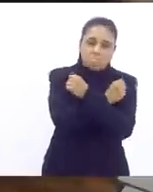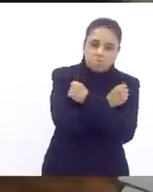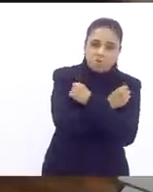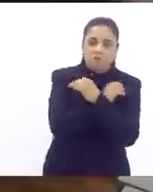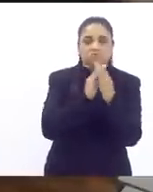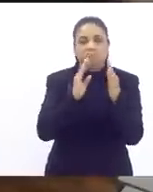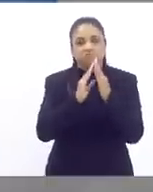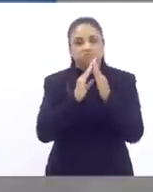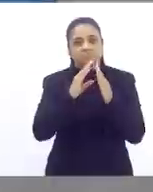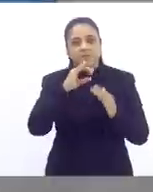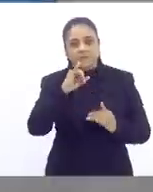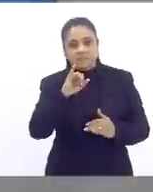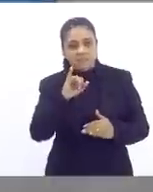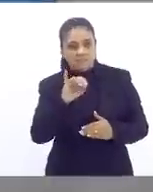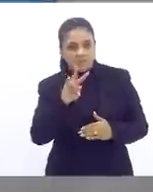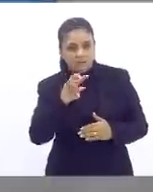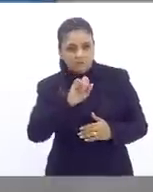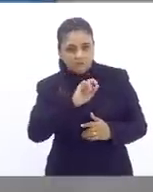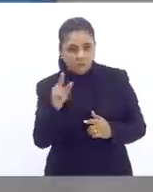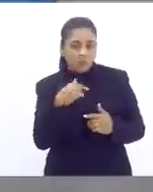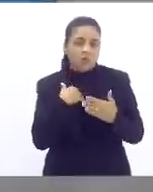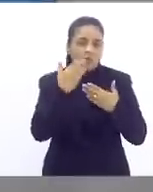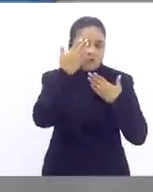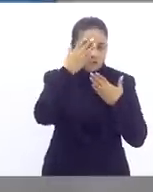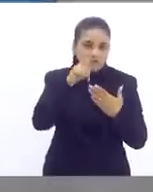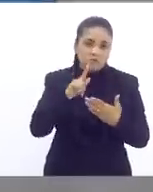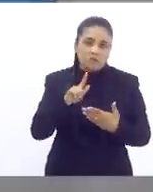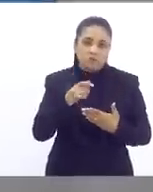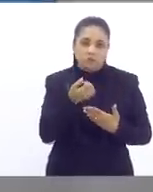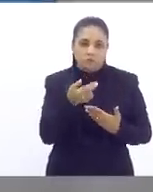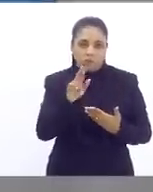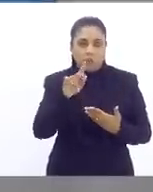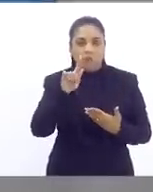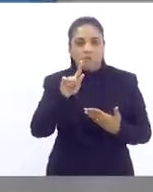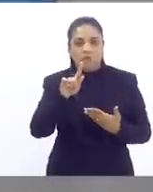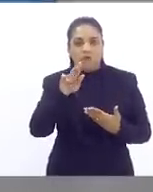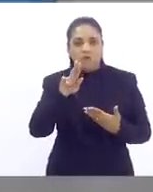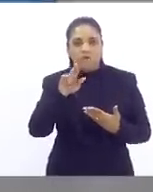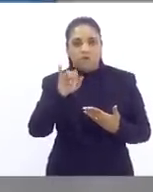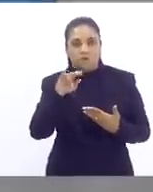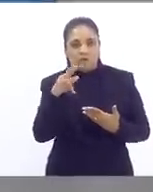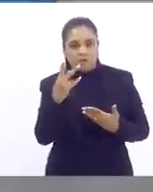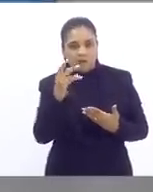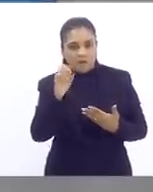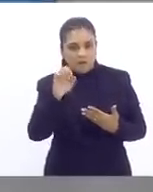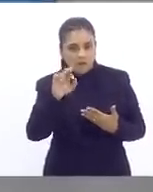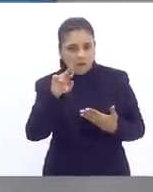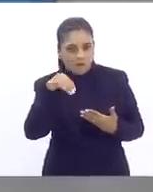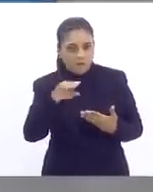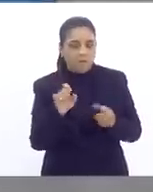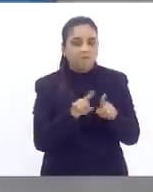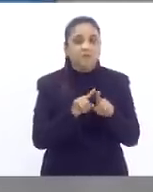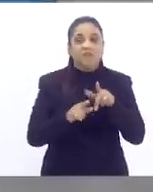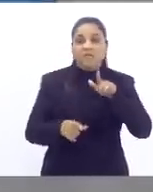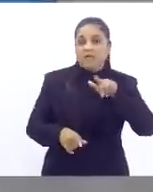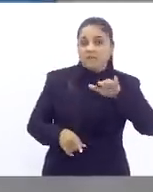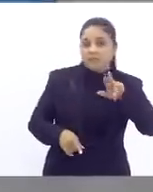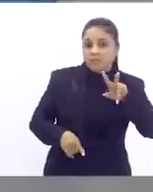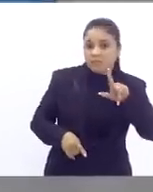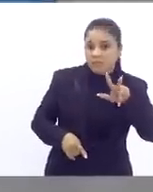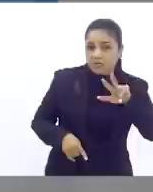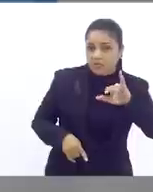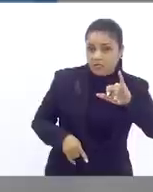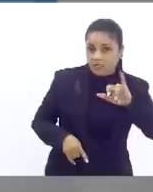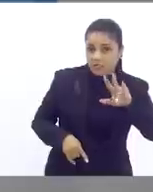civil agradecer aqui Doutor Guilherme Doutora Lívia Doutor Wagner que estão conosco